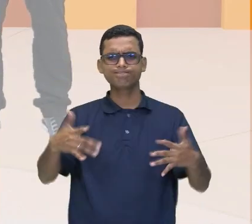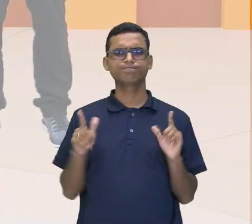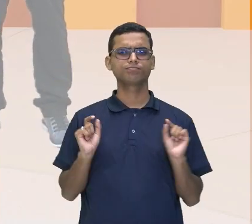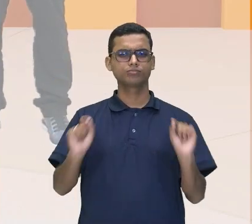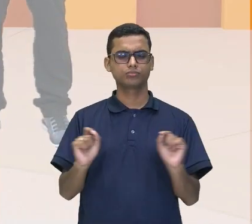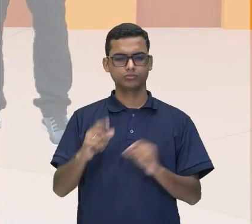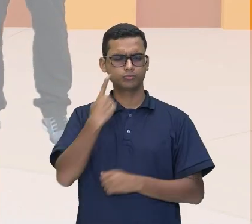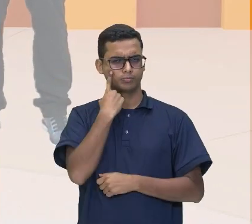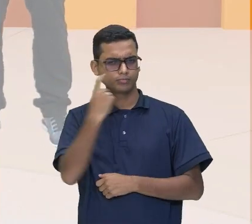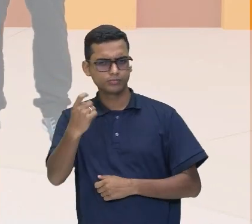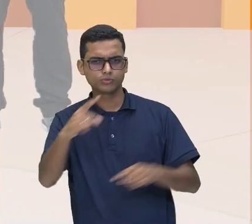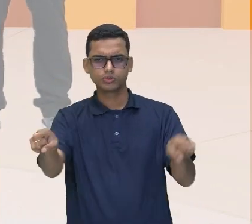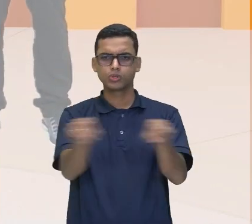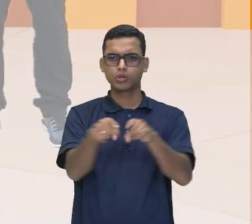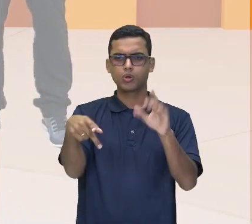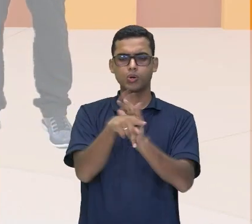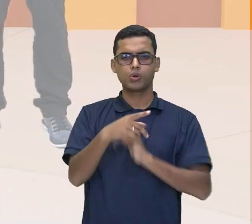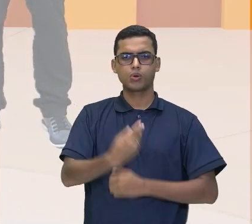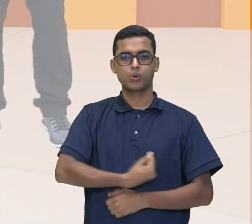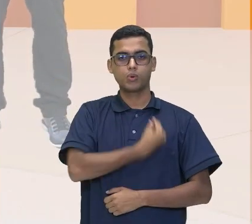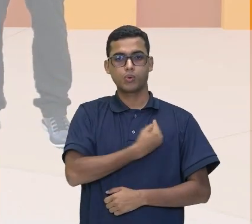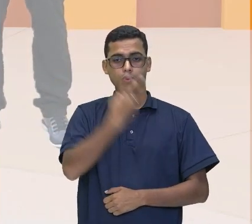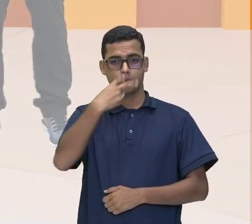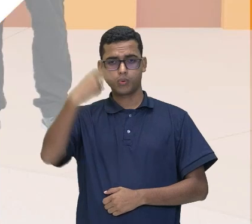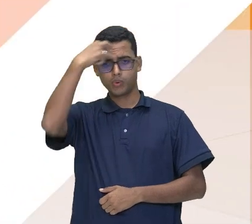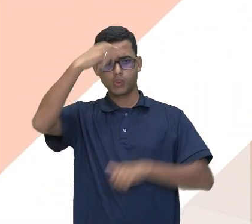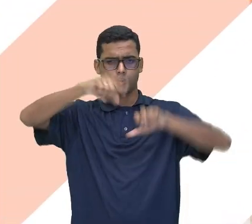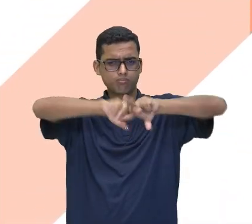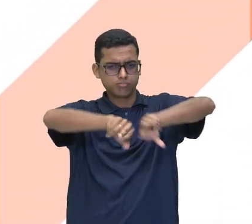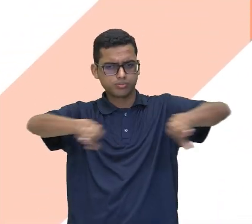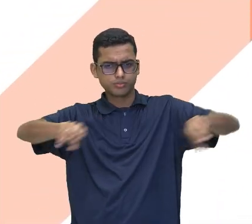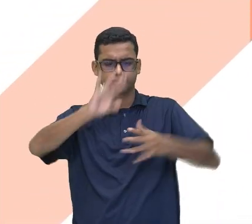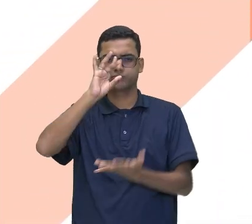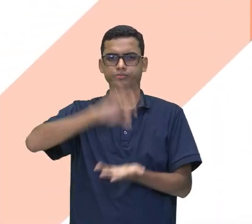questão interessante que é o multiculturalismo.